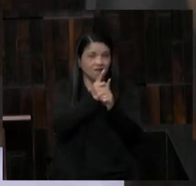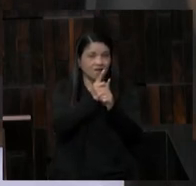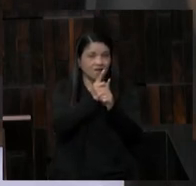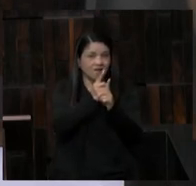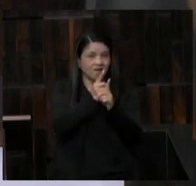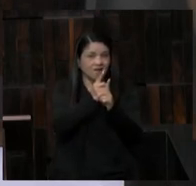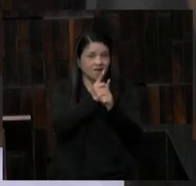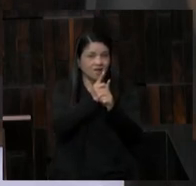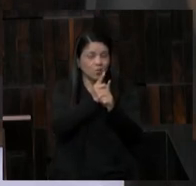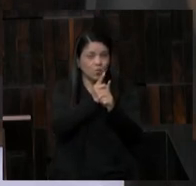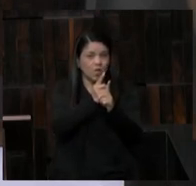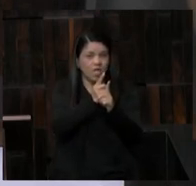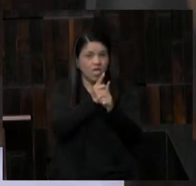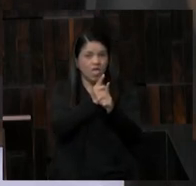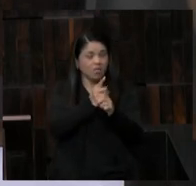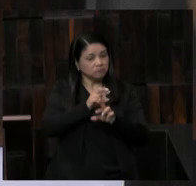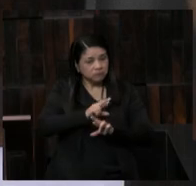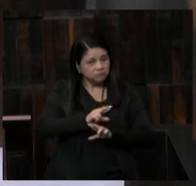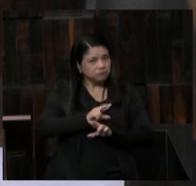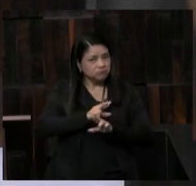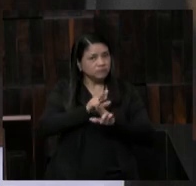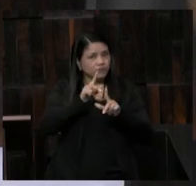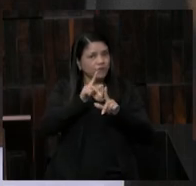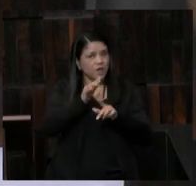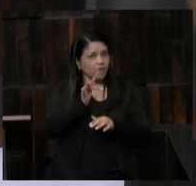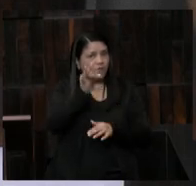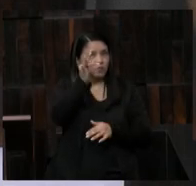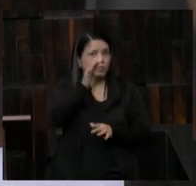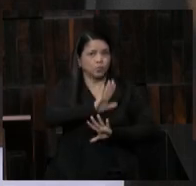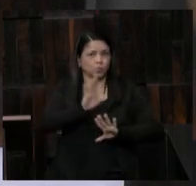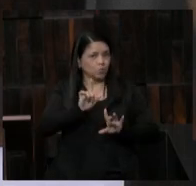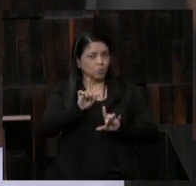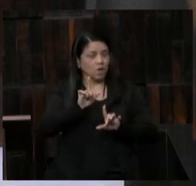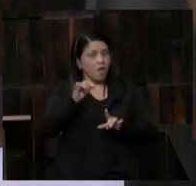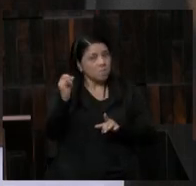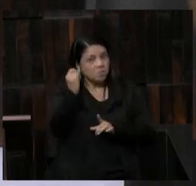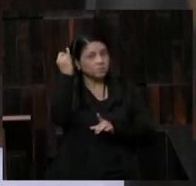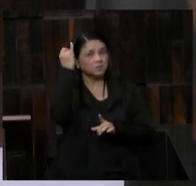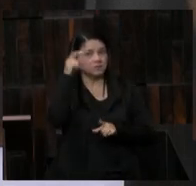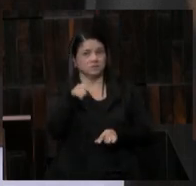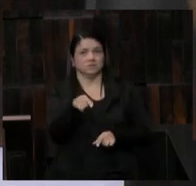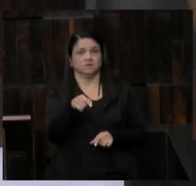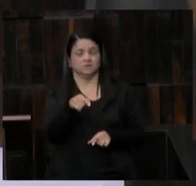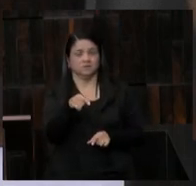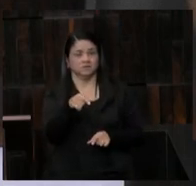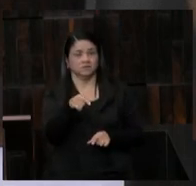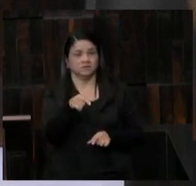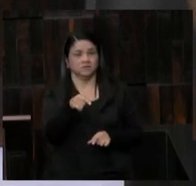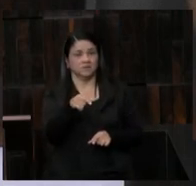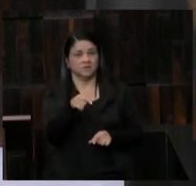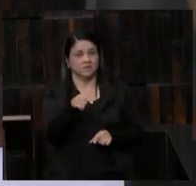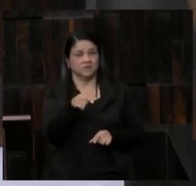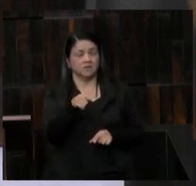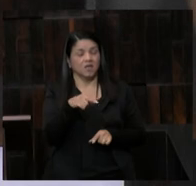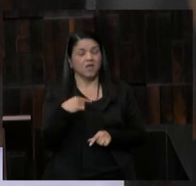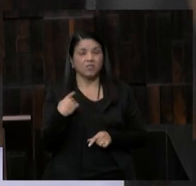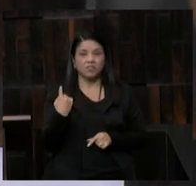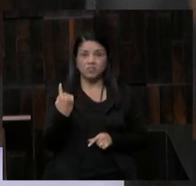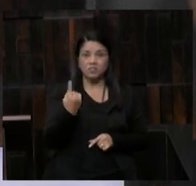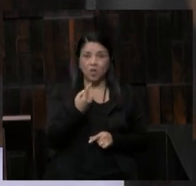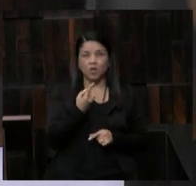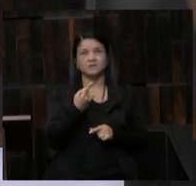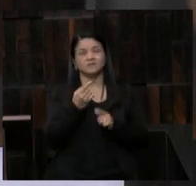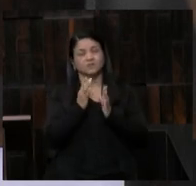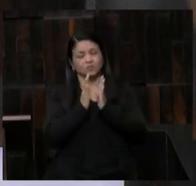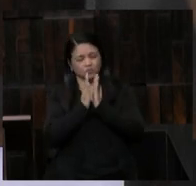uma definição de destino. Isto é importante. E foi nesta condição que nós oramos